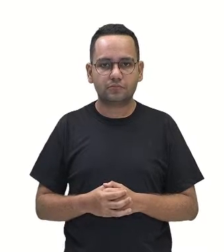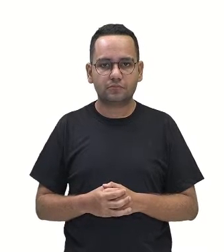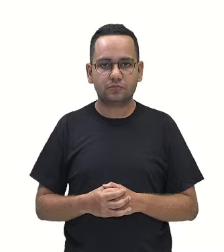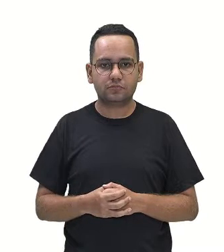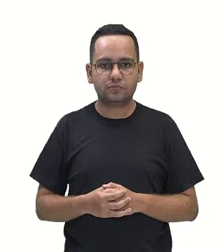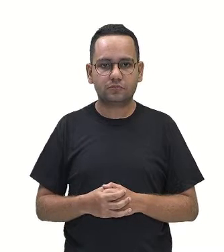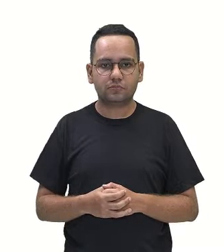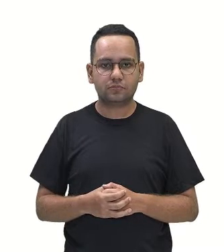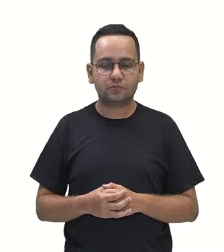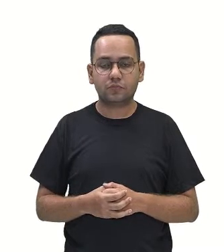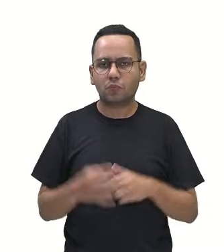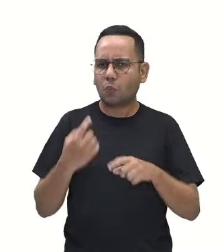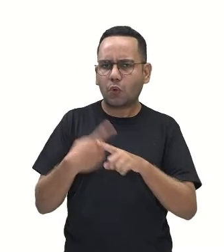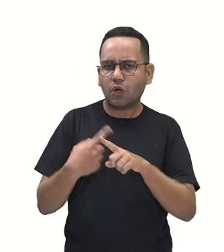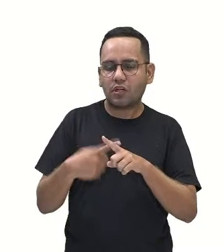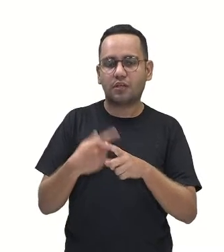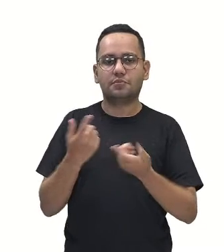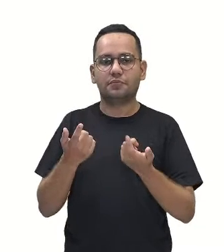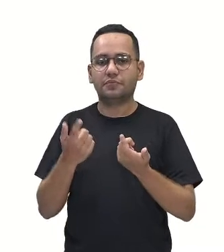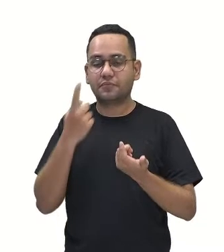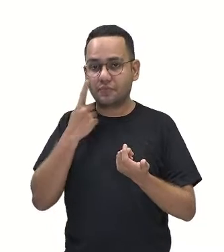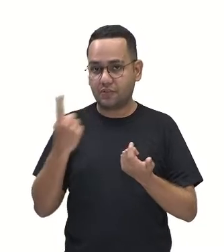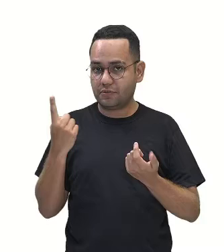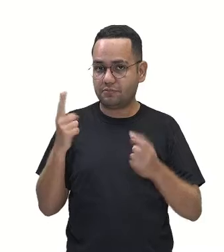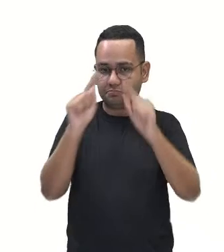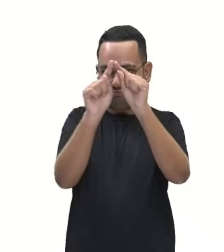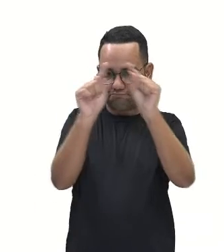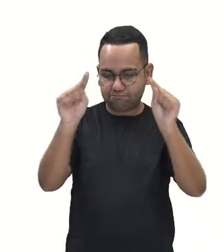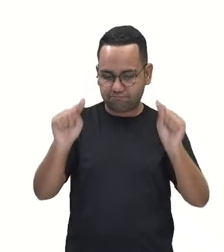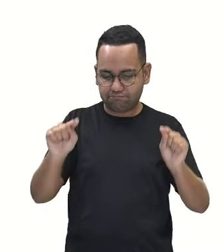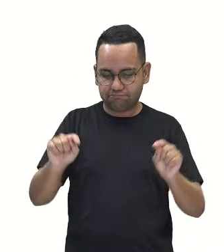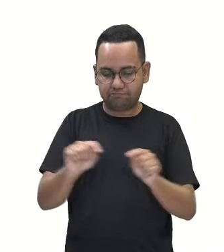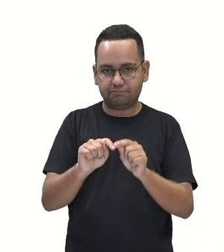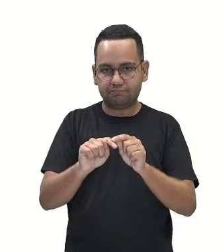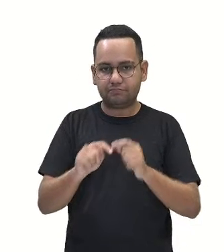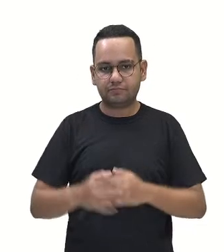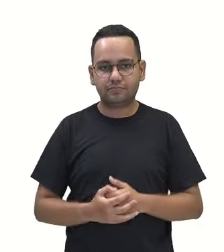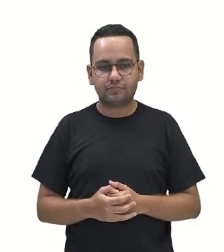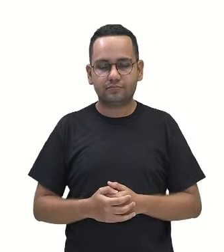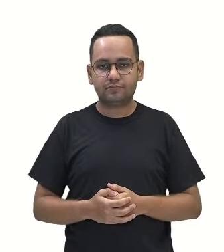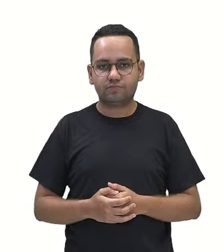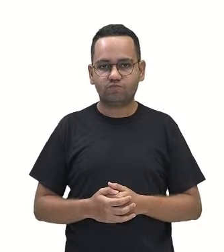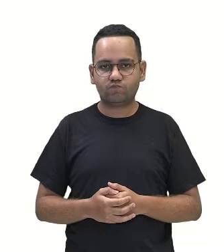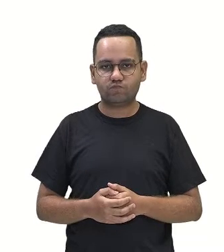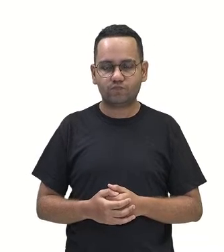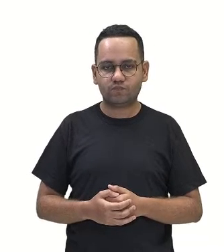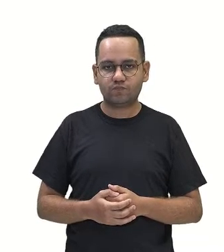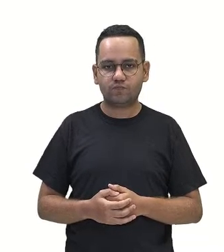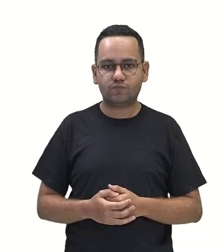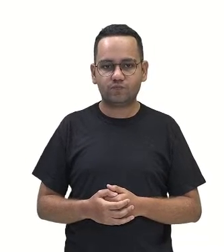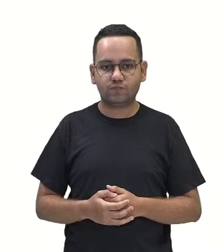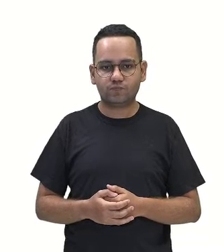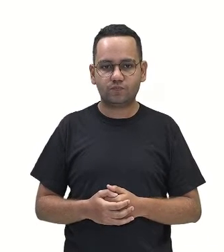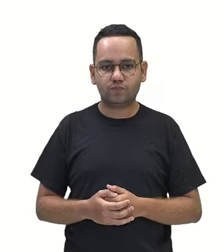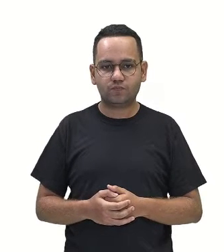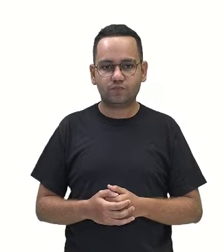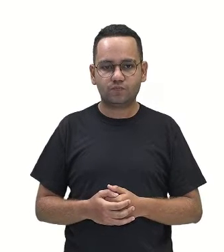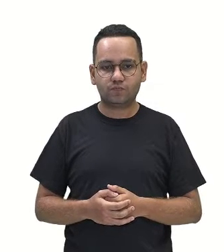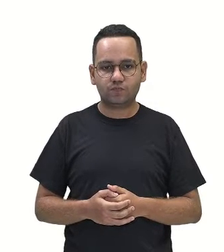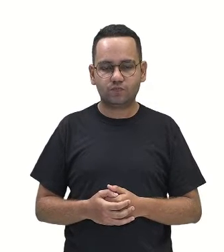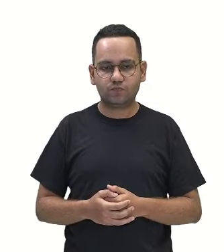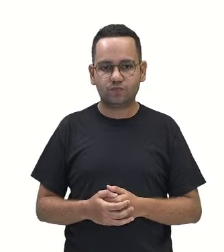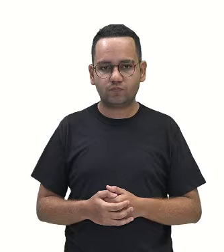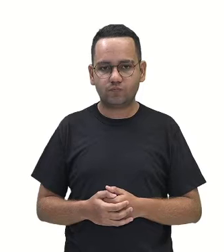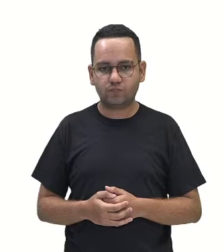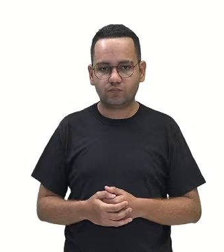seus lados, observem aqui esse primeiro azul aqui, nós temos então, pelo número de lados, o nome